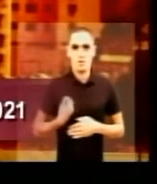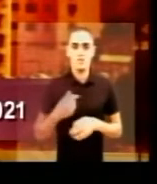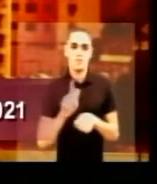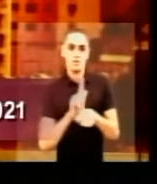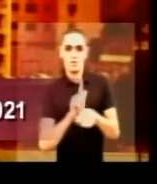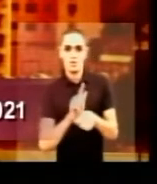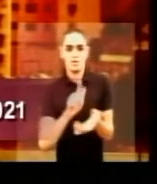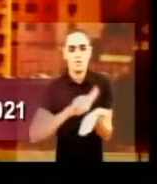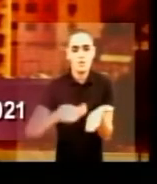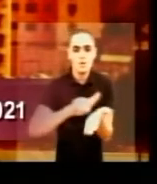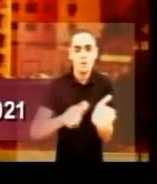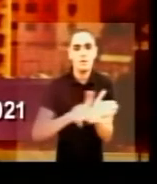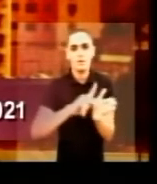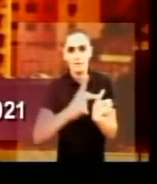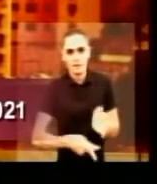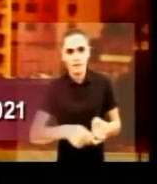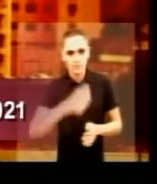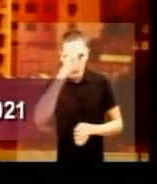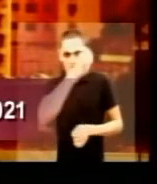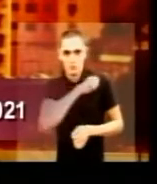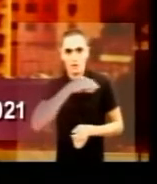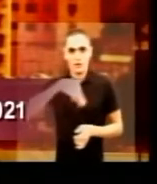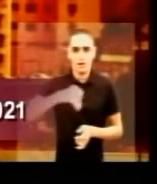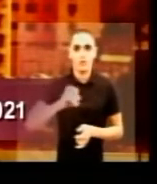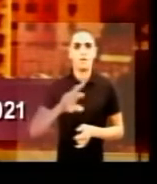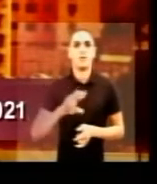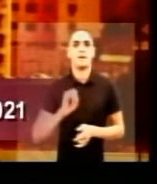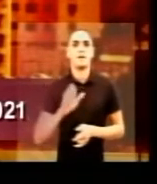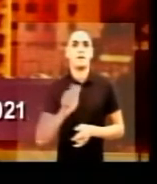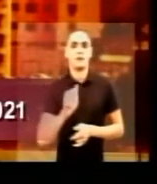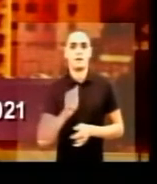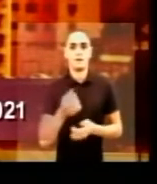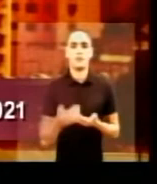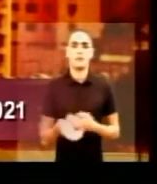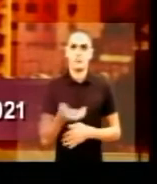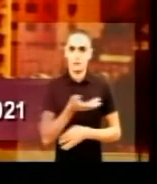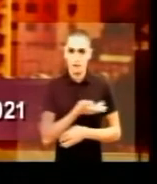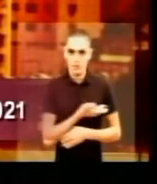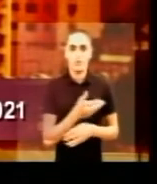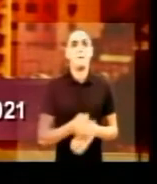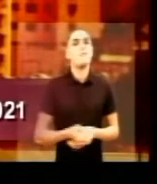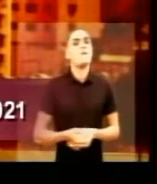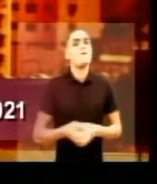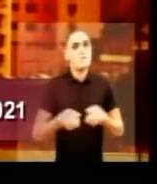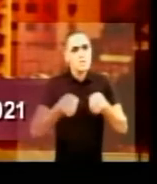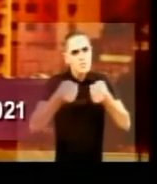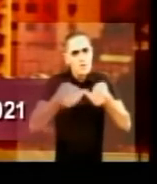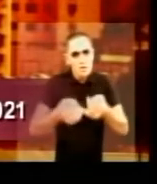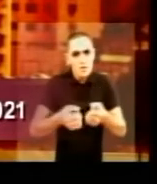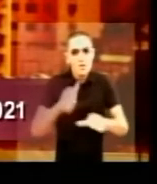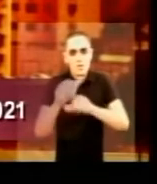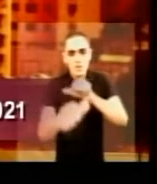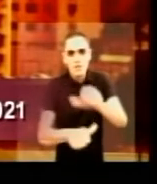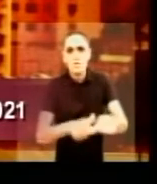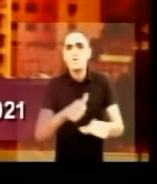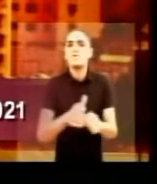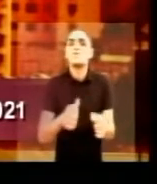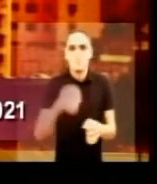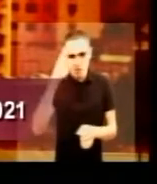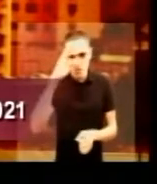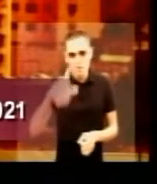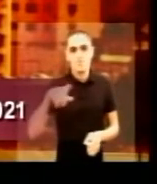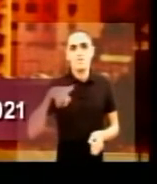Sanitária de Rio Preto, a Miriam Volk, que vai falar sobre as principais mudanças agora para os estabelecimentos